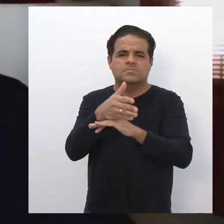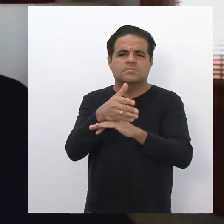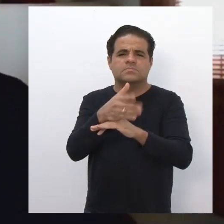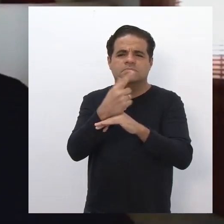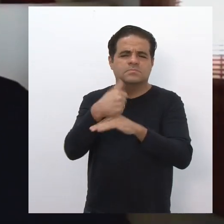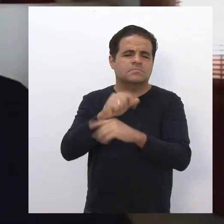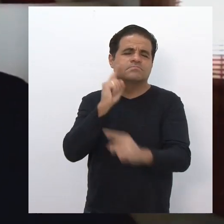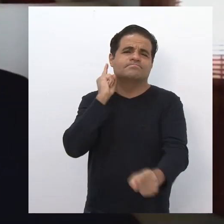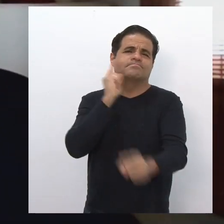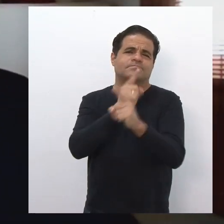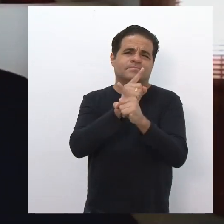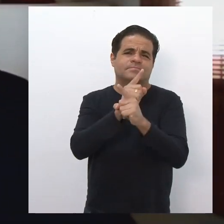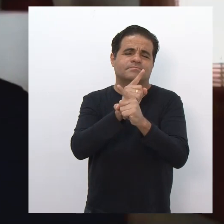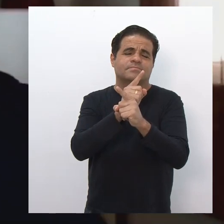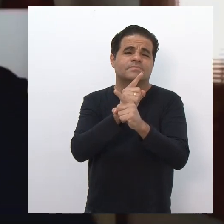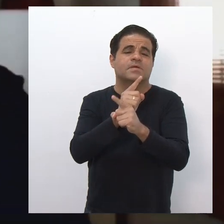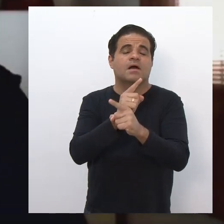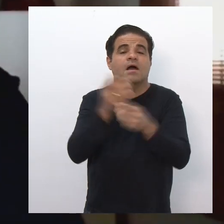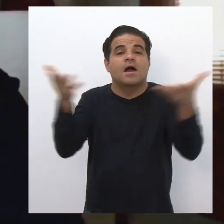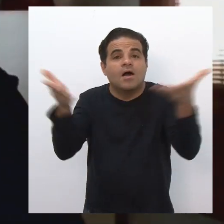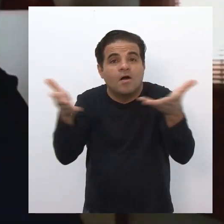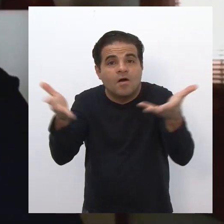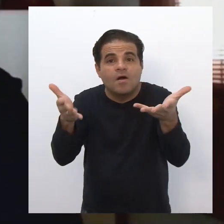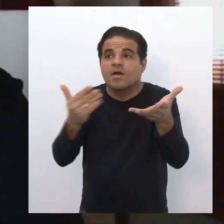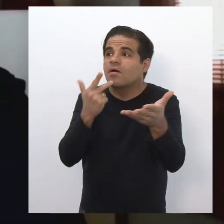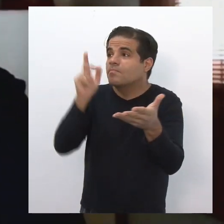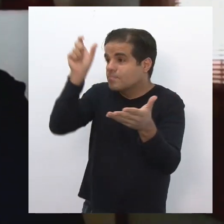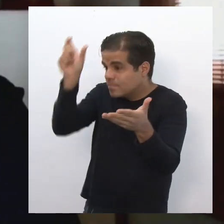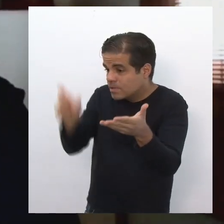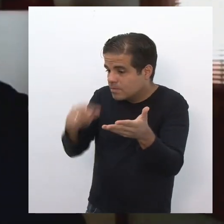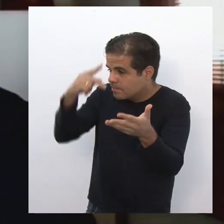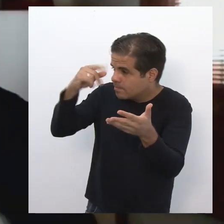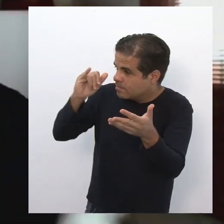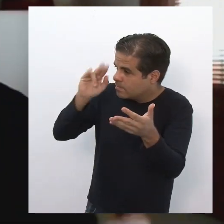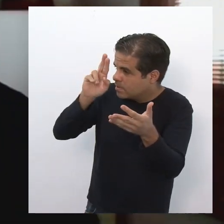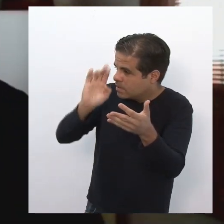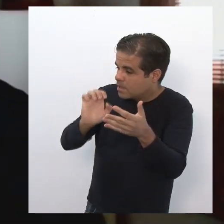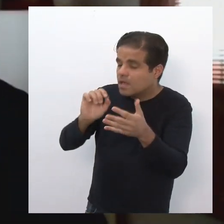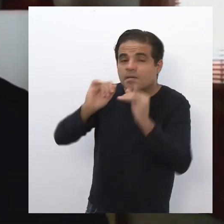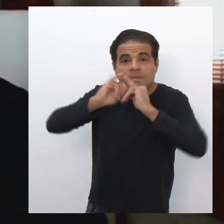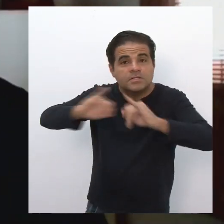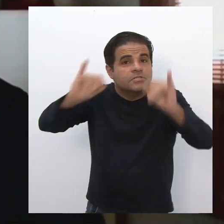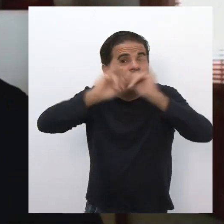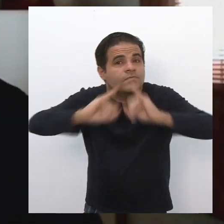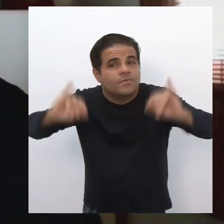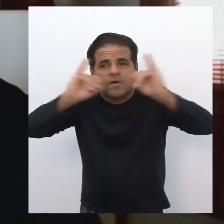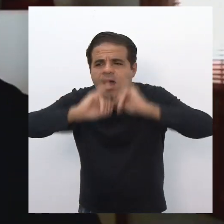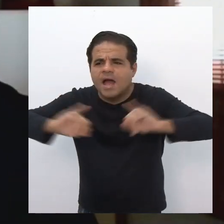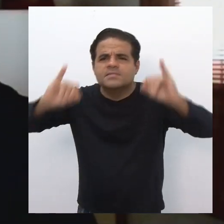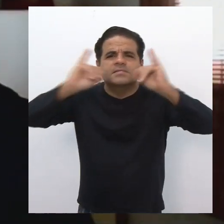nosso encontro. Agora eu quero passar a palavra para o Pierre para fazer a divulgação